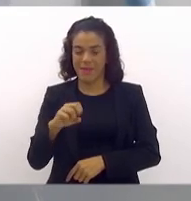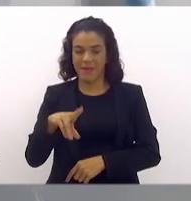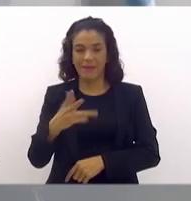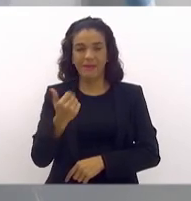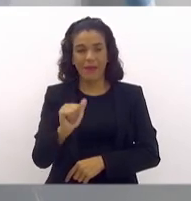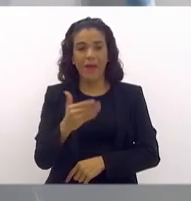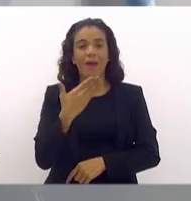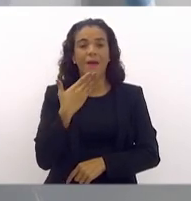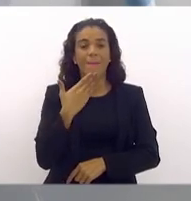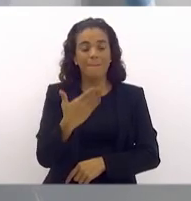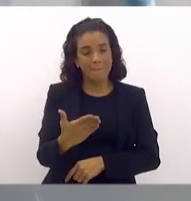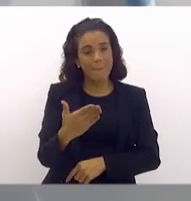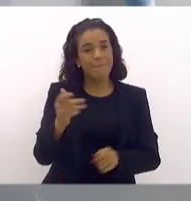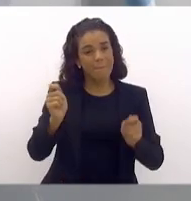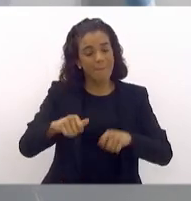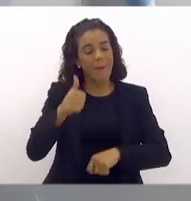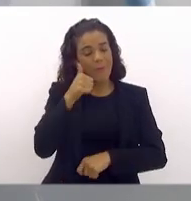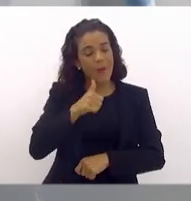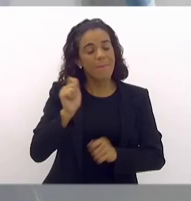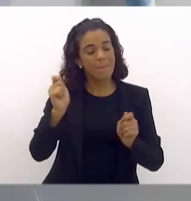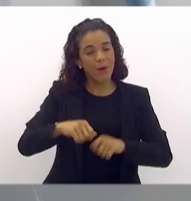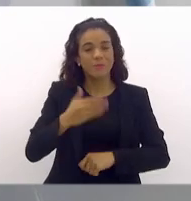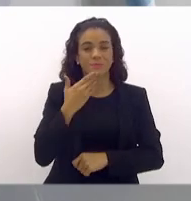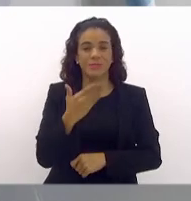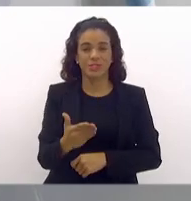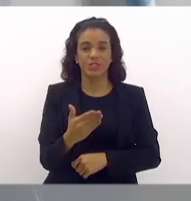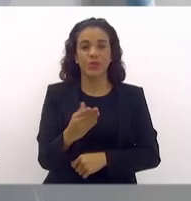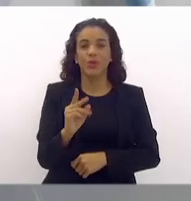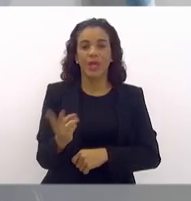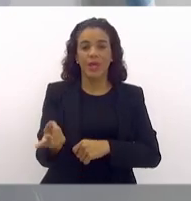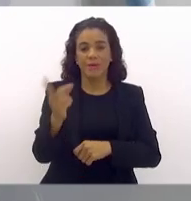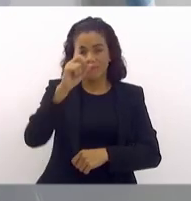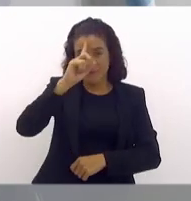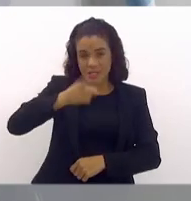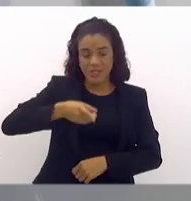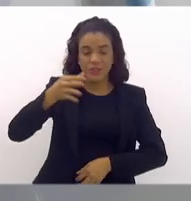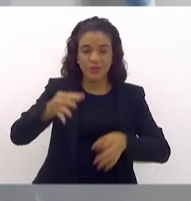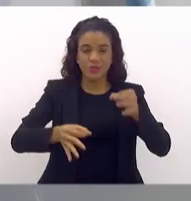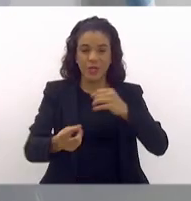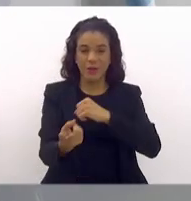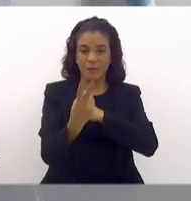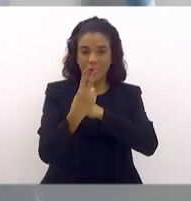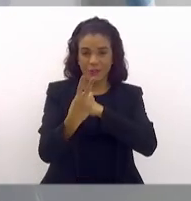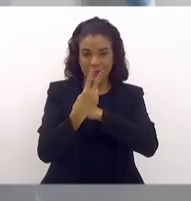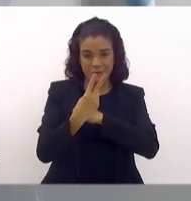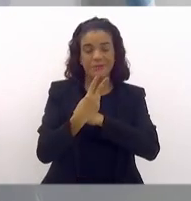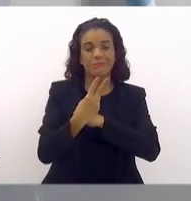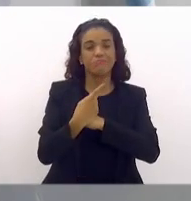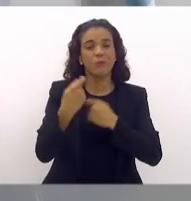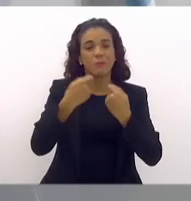protetiva sem necessariamente ir a uma delegacia de polícia. E aí eu percebi que